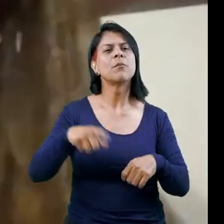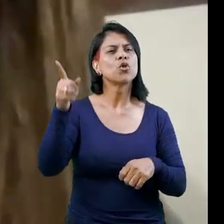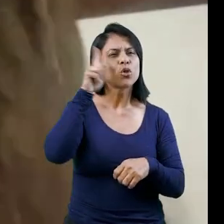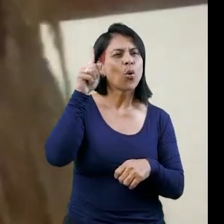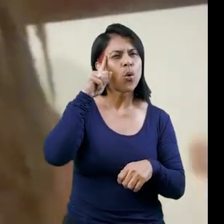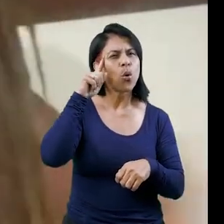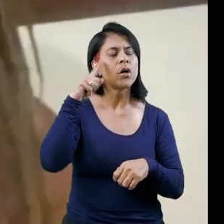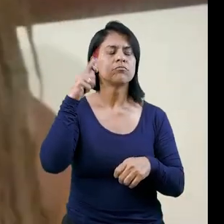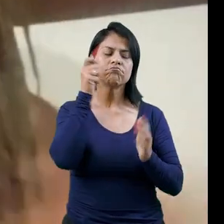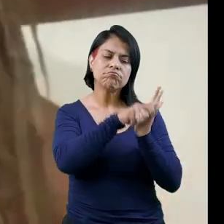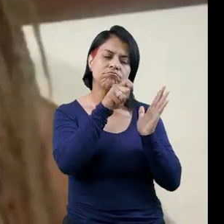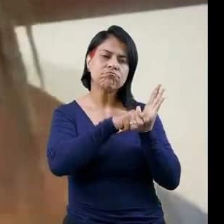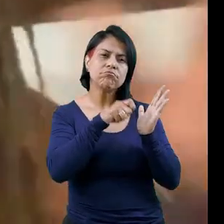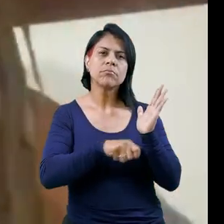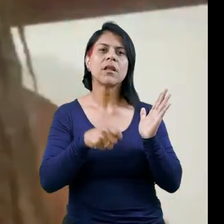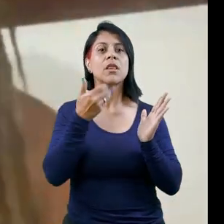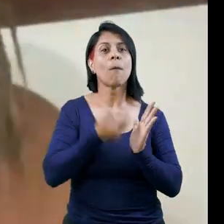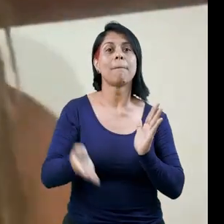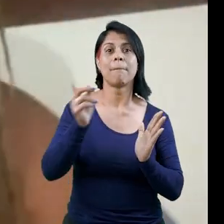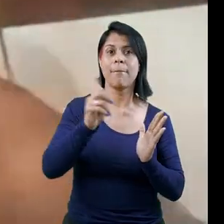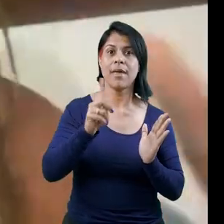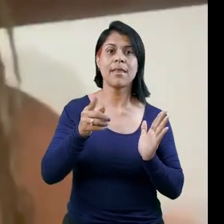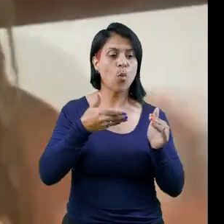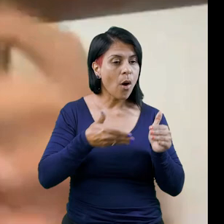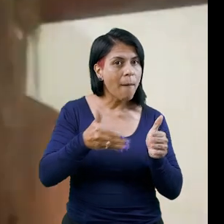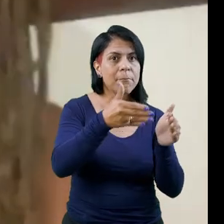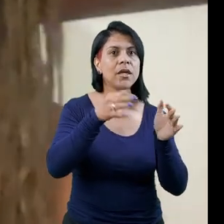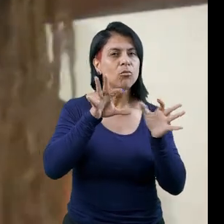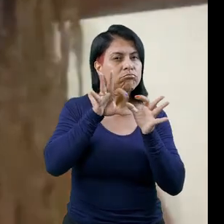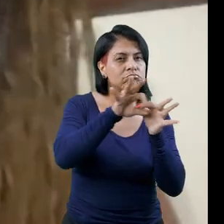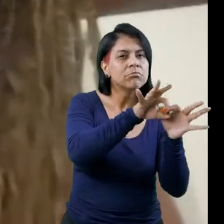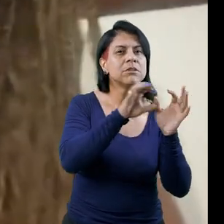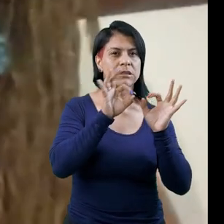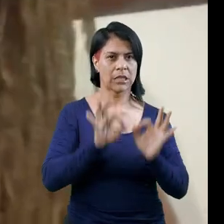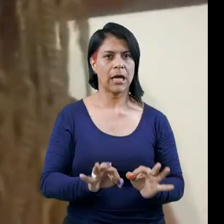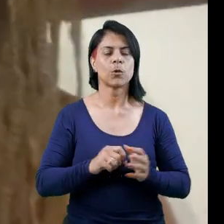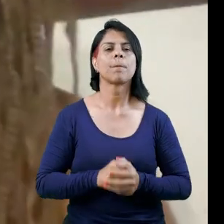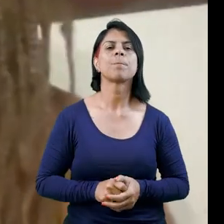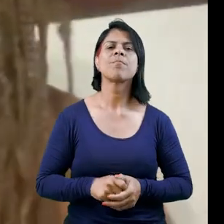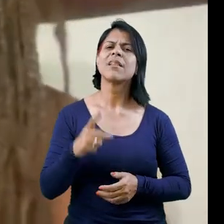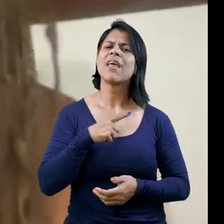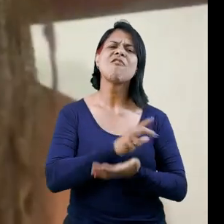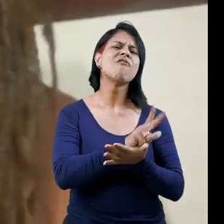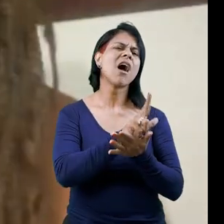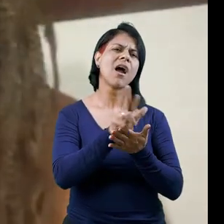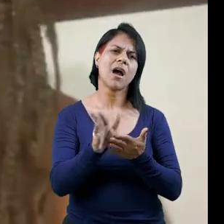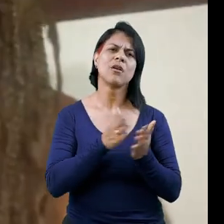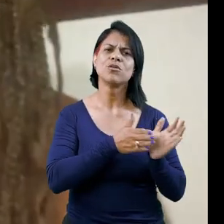apanhando, escrevendo para não perder os fios das meadas, que são muitos. Existem muitos